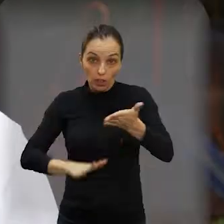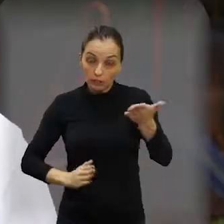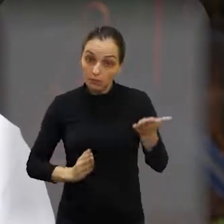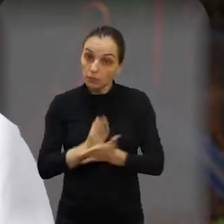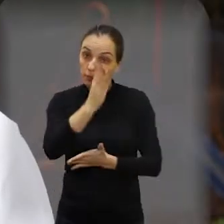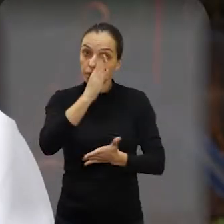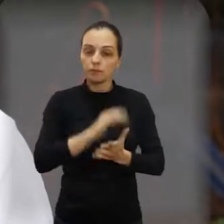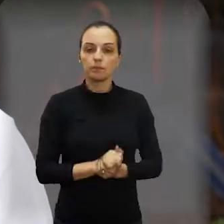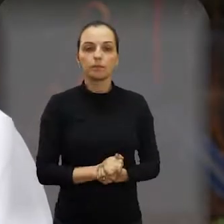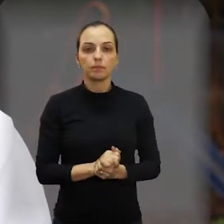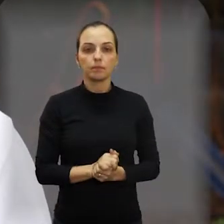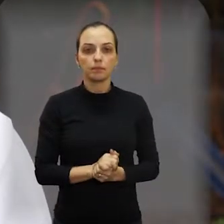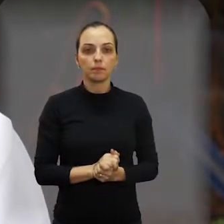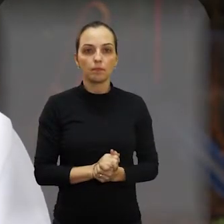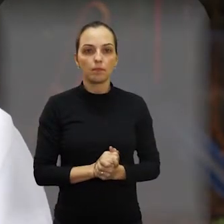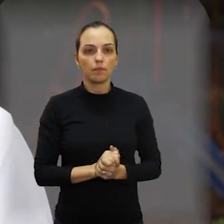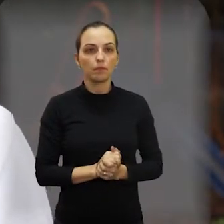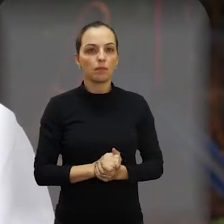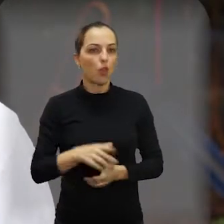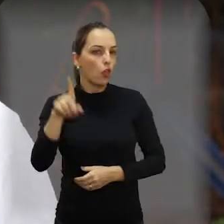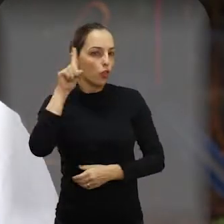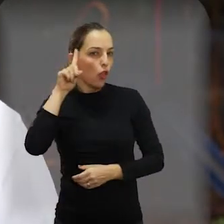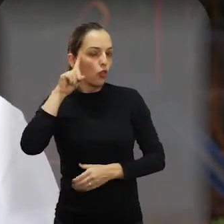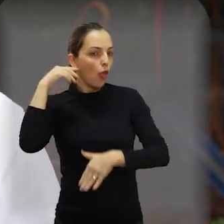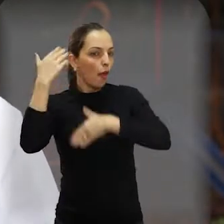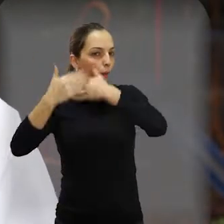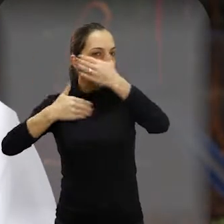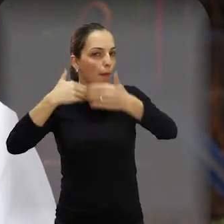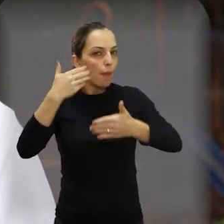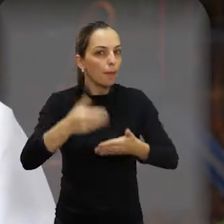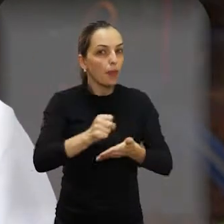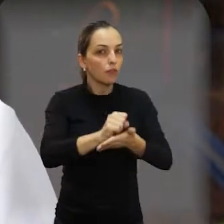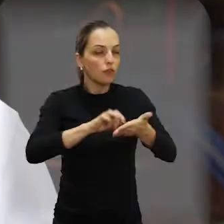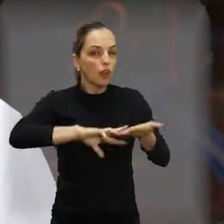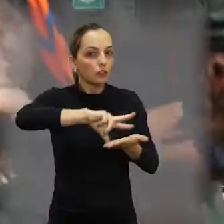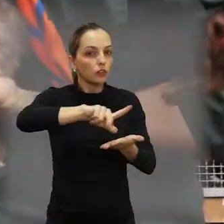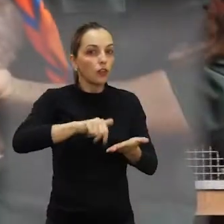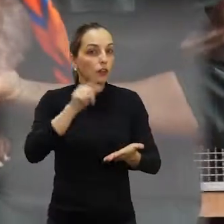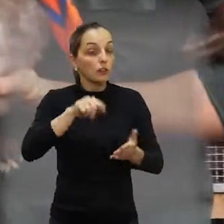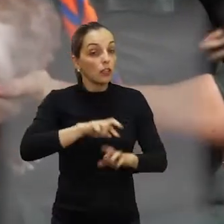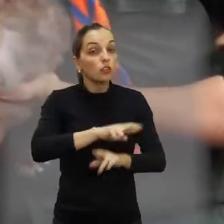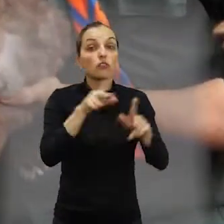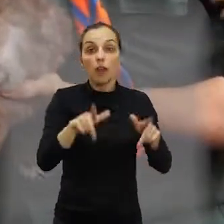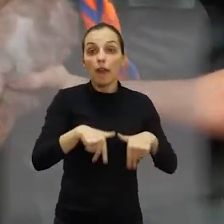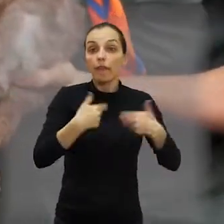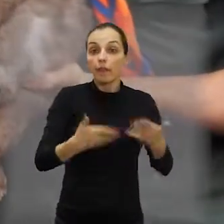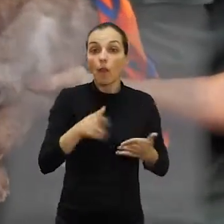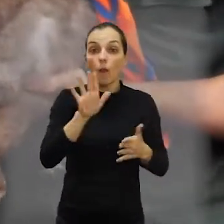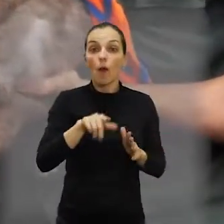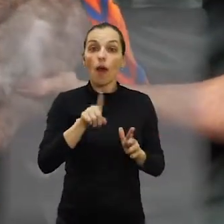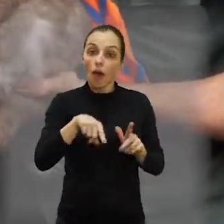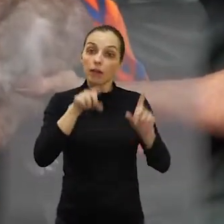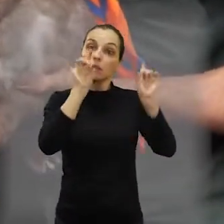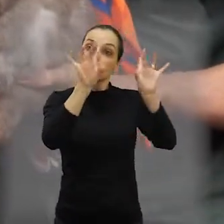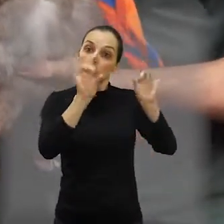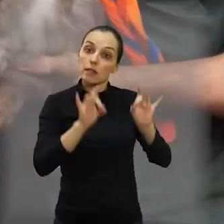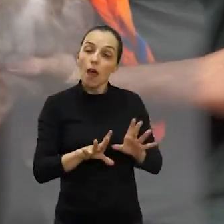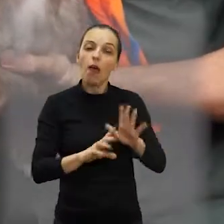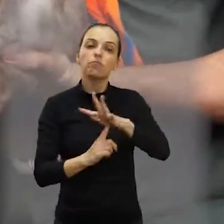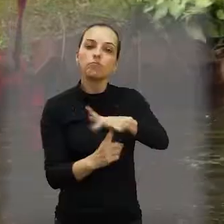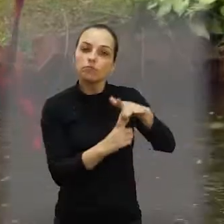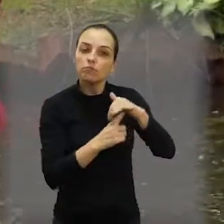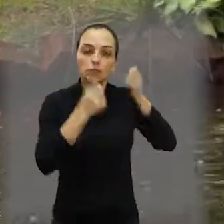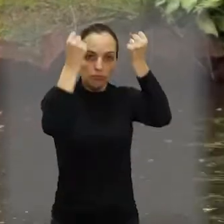aprovou. Totalmente diferente da rotina do dia a dia delas, né? Então é isso que é fantástico, ter o contato com a natureza, com os animais,